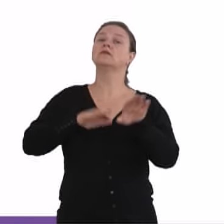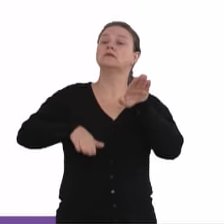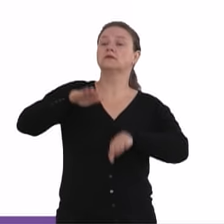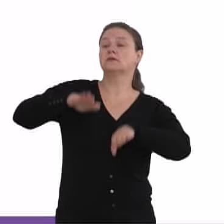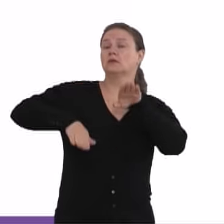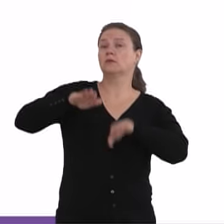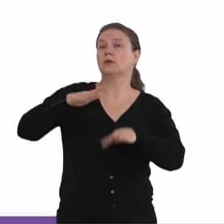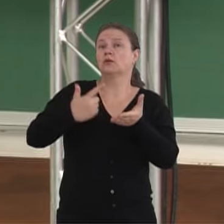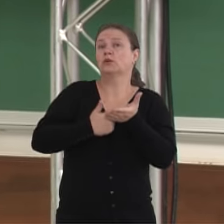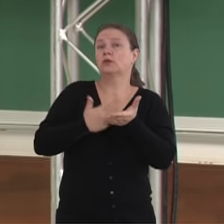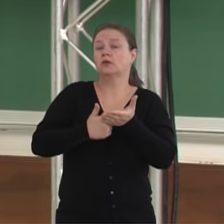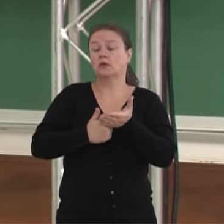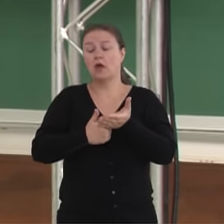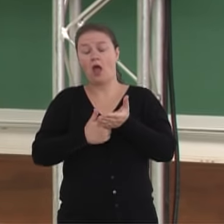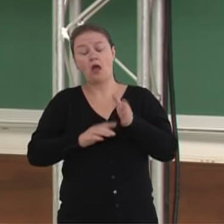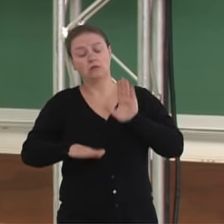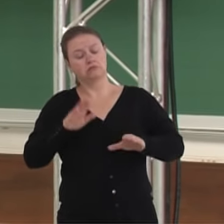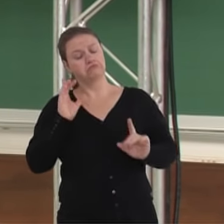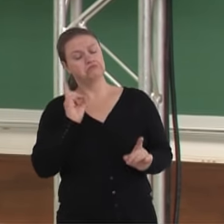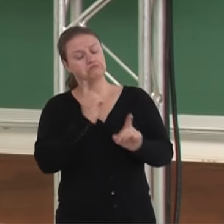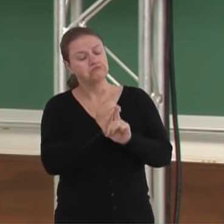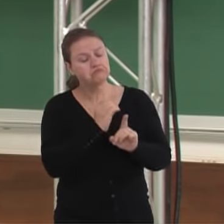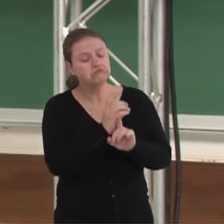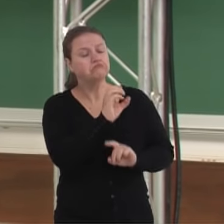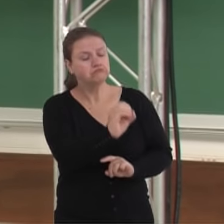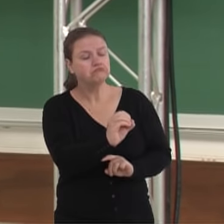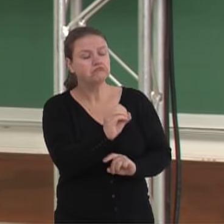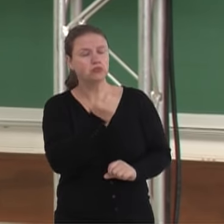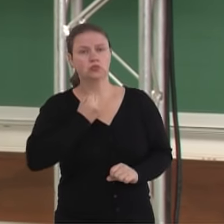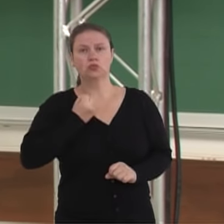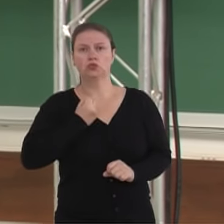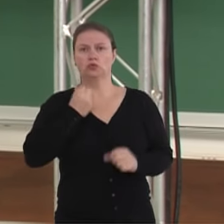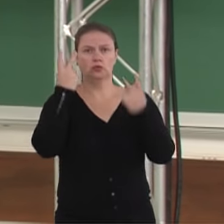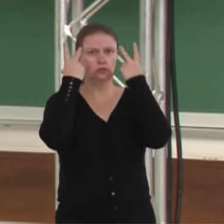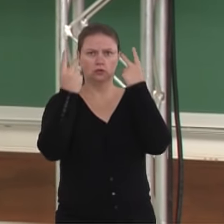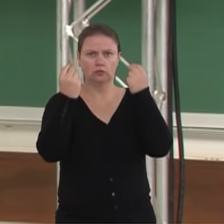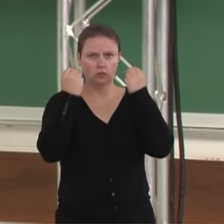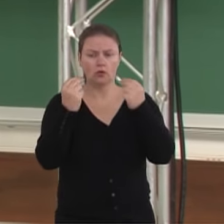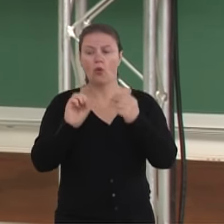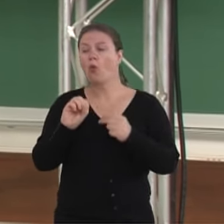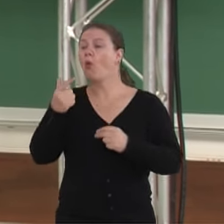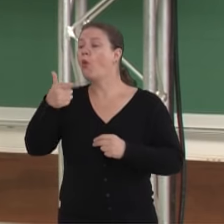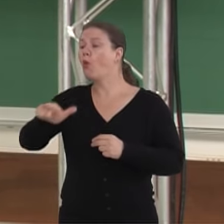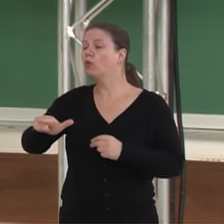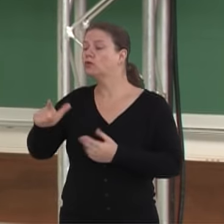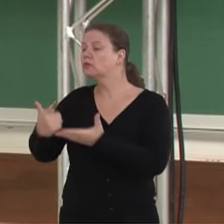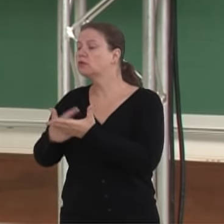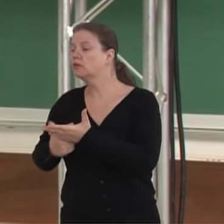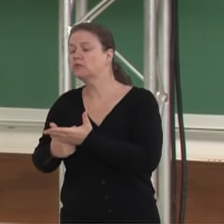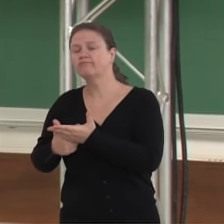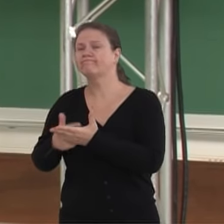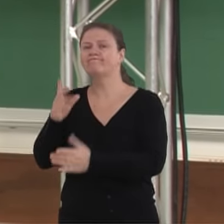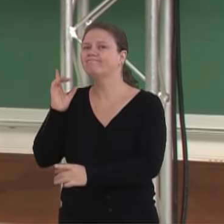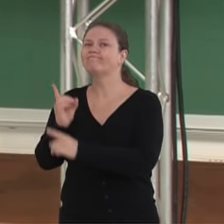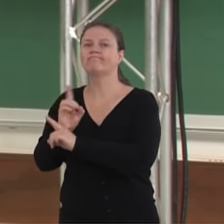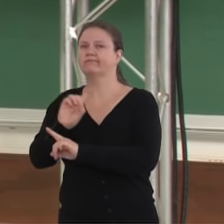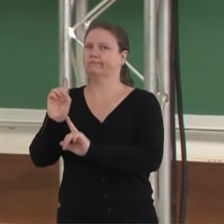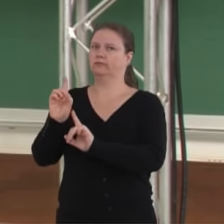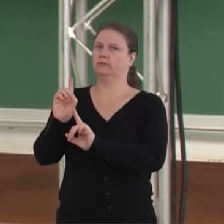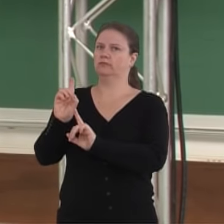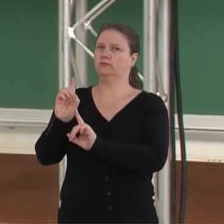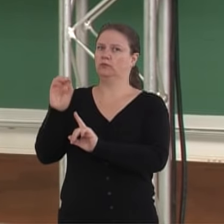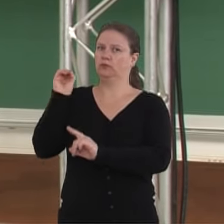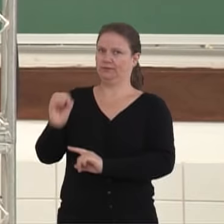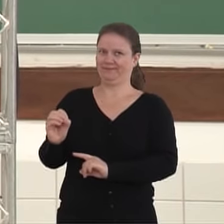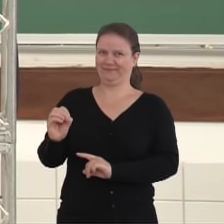momento, vocês acharão o 0 como sendo um número natural, como também não sendo um número natural. Conjunto dos números